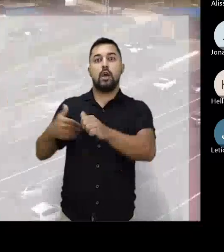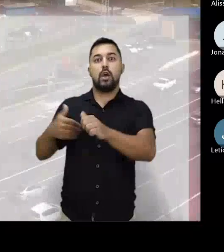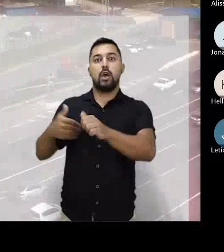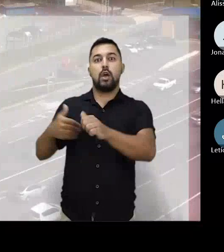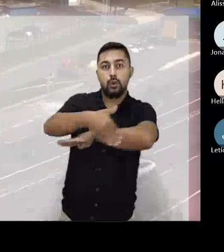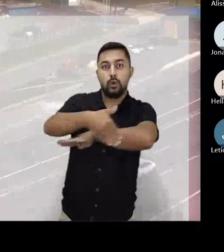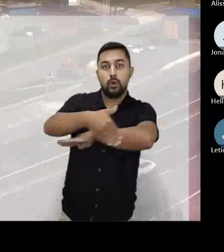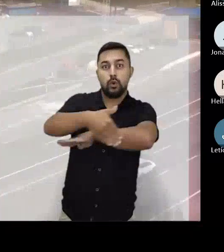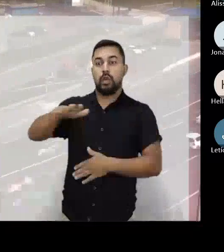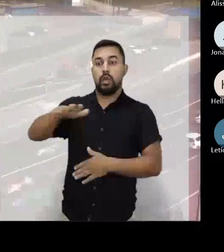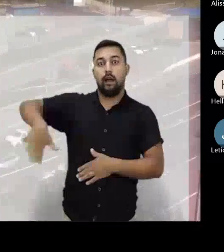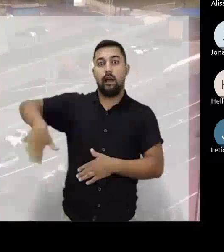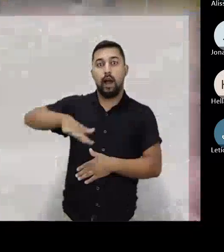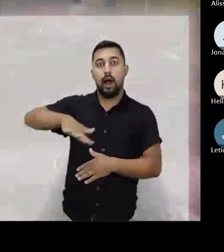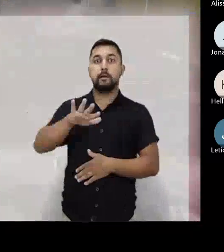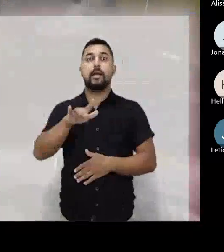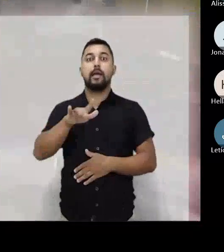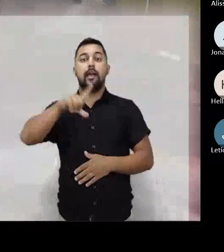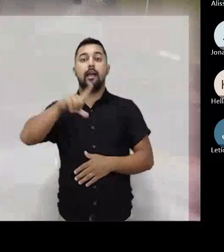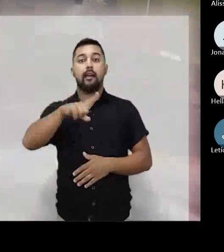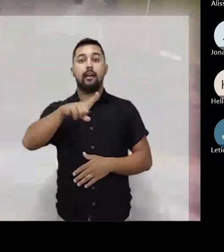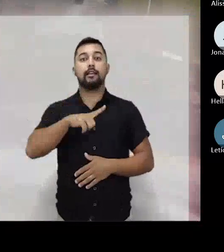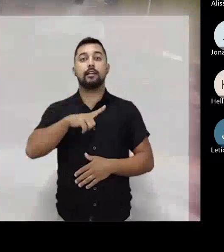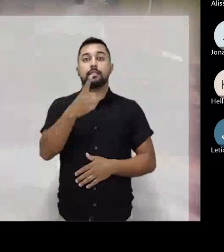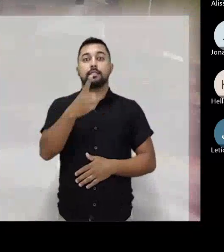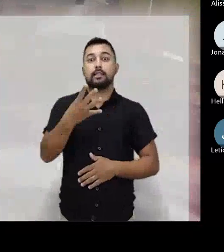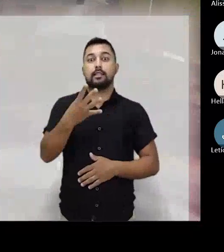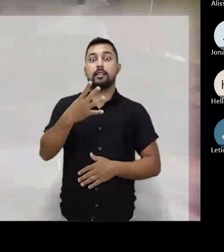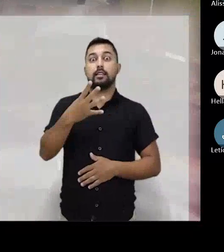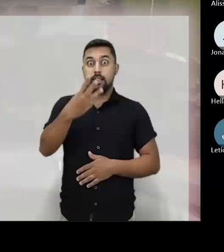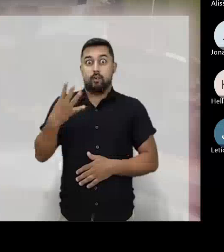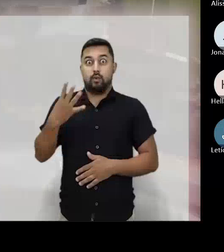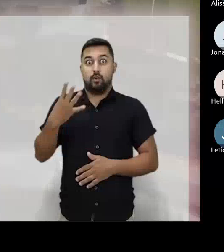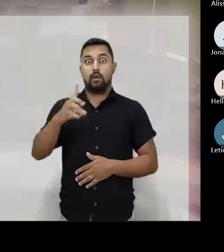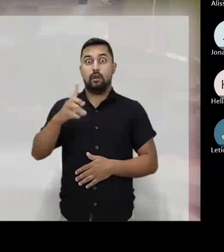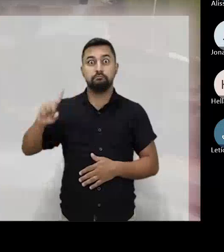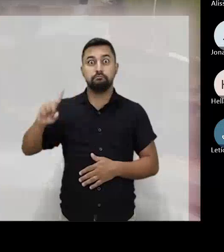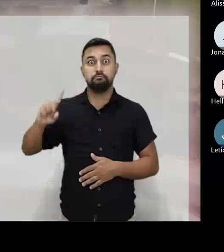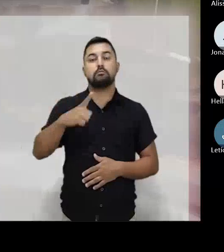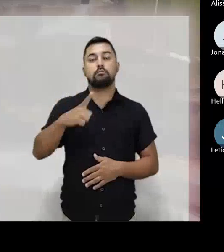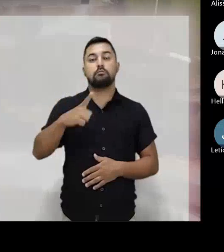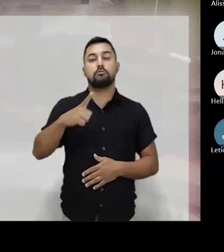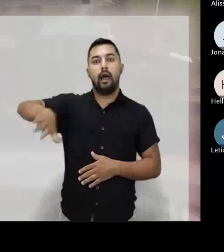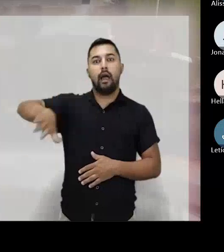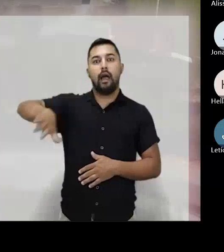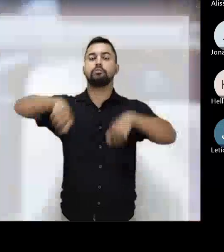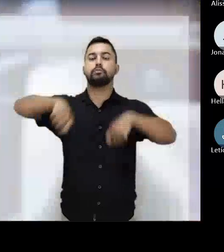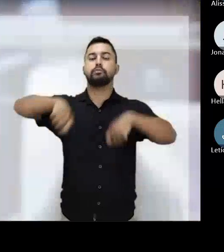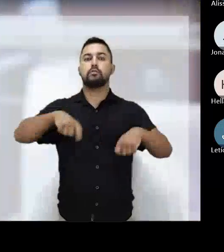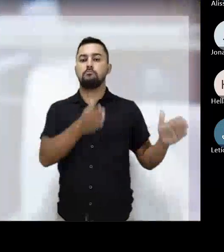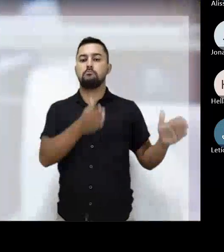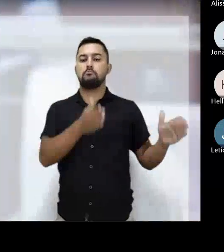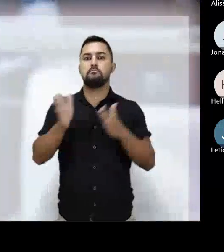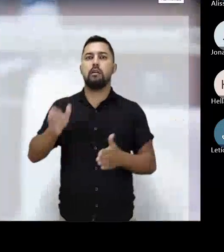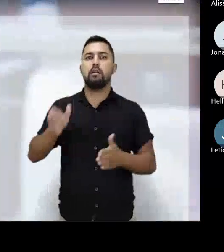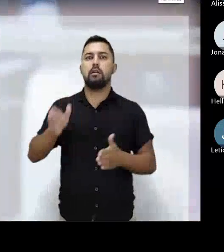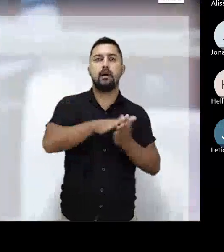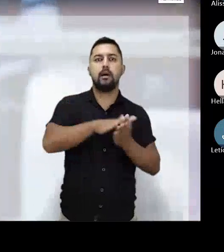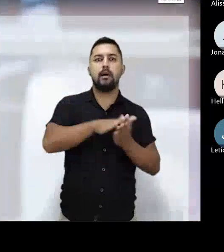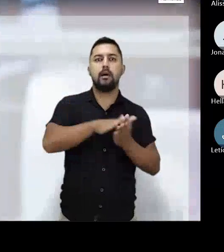Aqui, ao lado da BR-101, a Plasbon ocupa uma área de 134 mil metros quadrados, o que viabiliza a